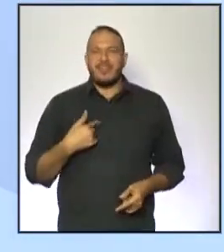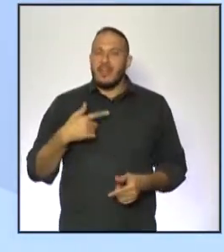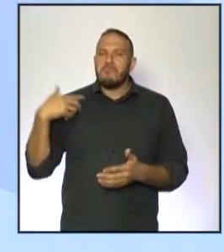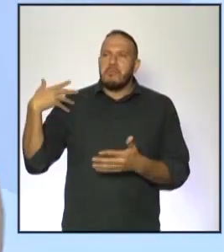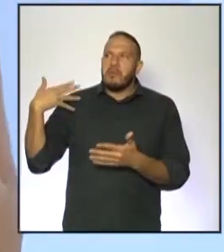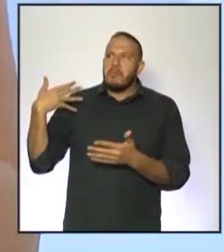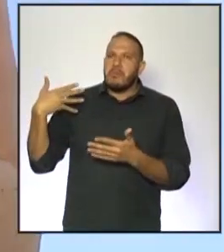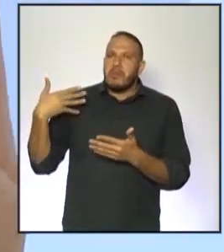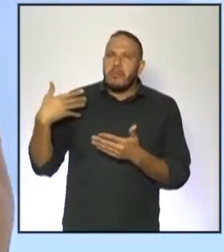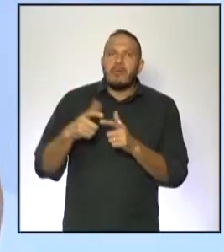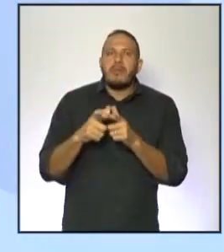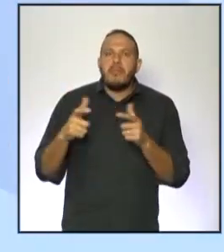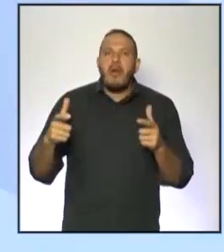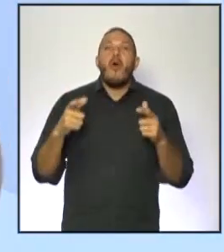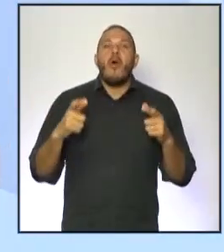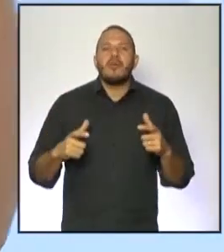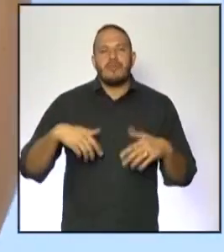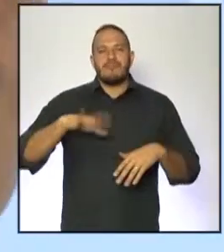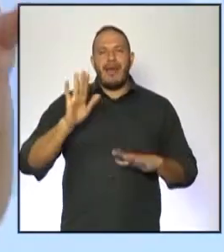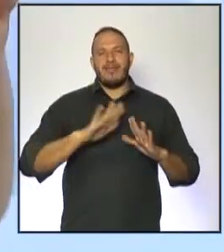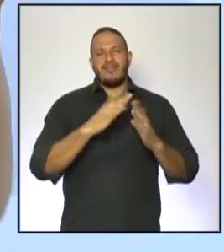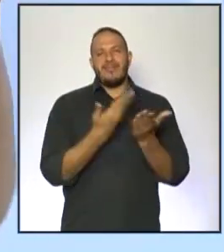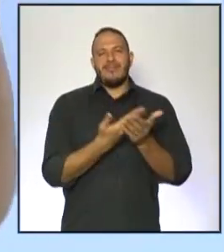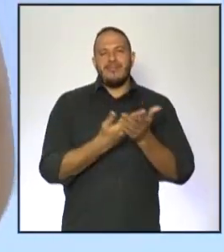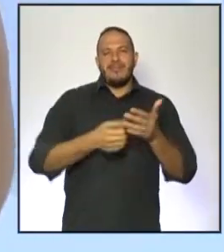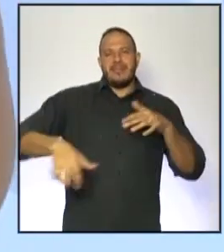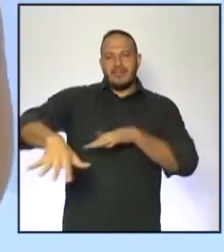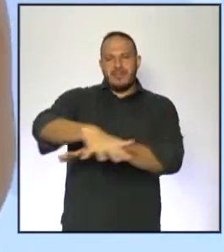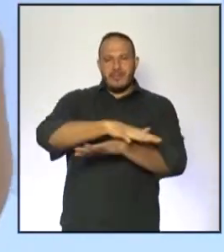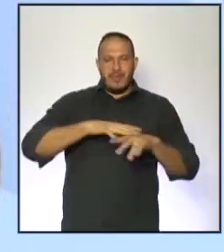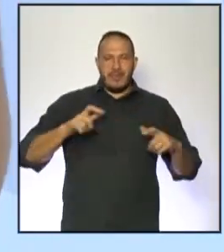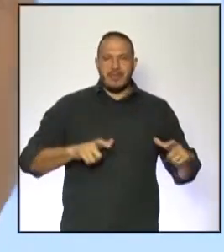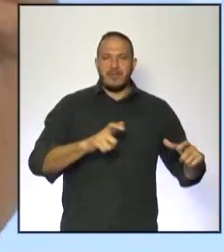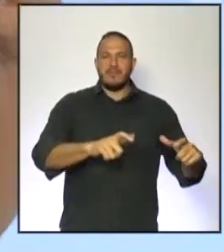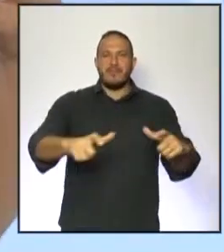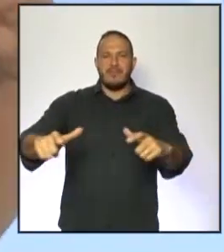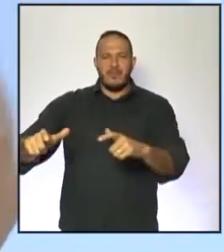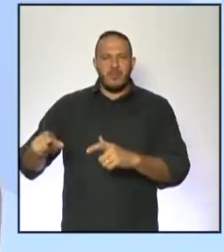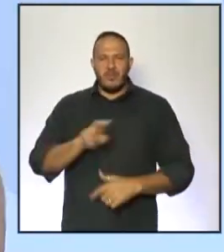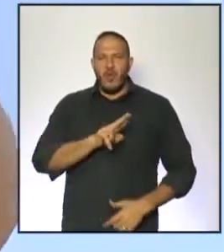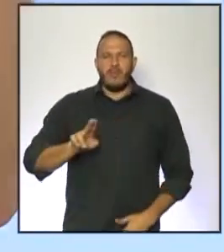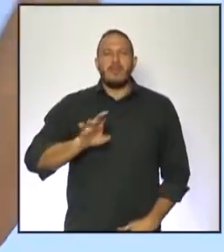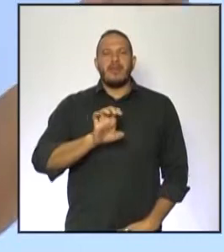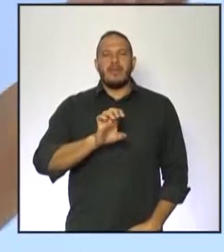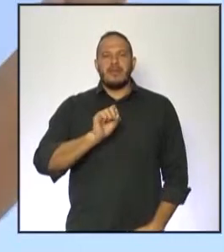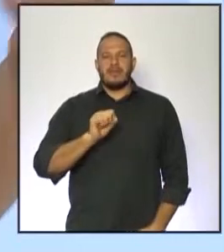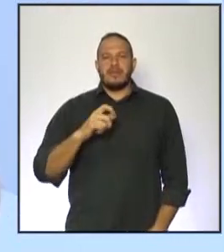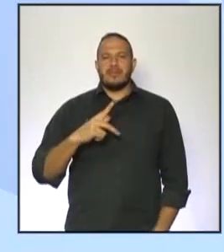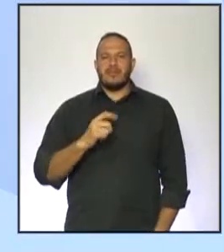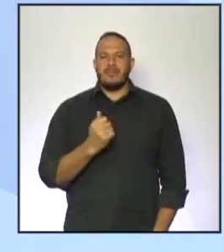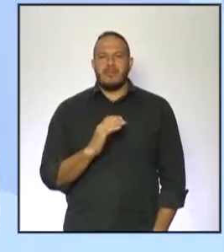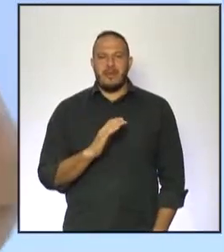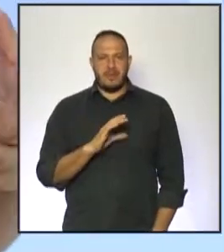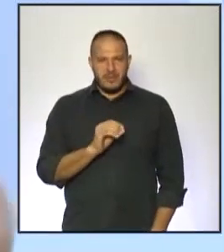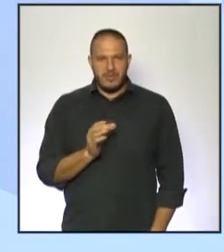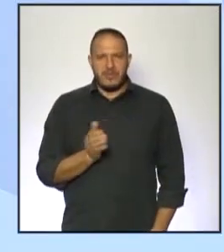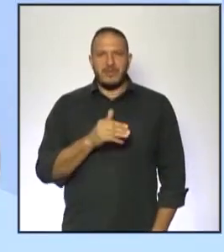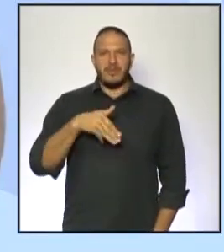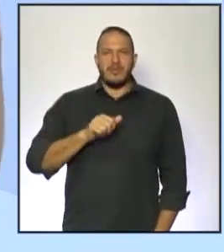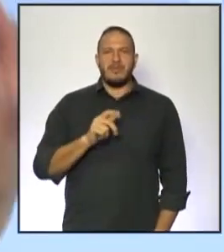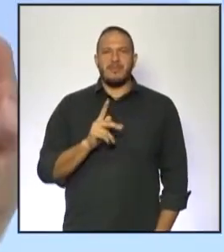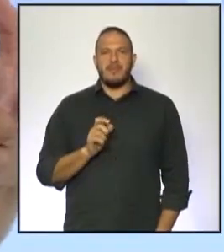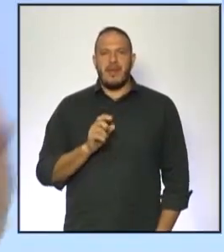força na educação, que são os chamados espaços makers, para que a gente possa construir, desconstruir,